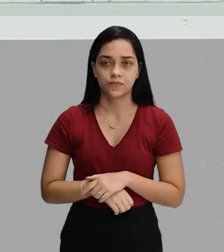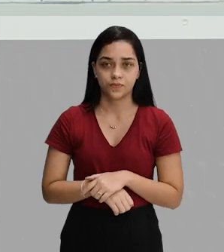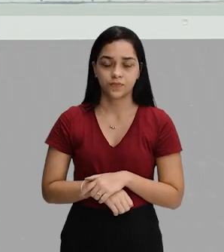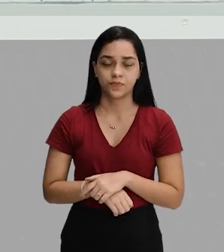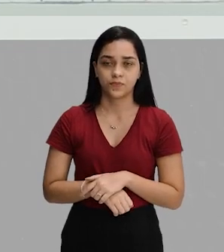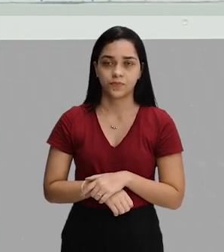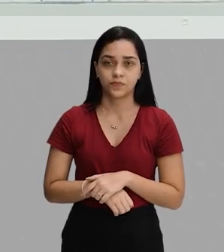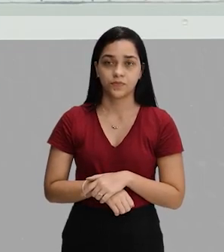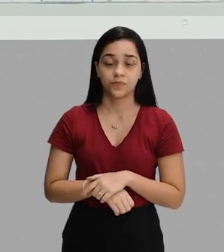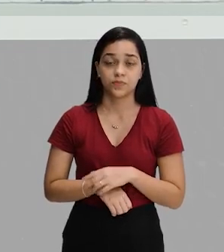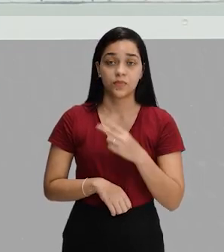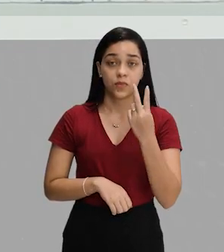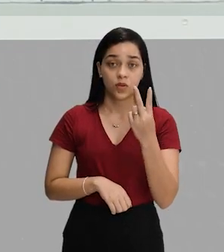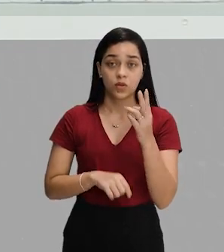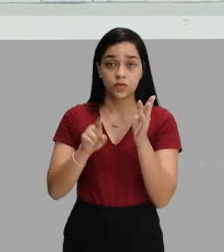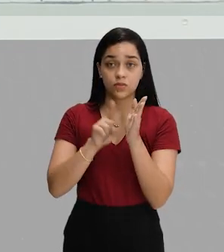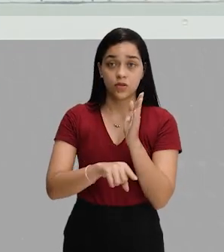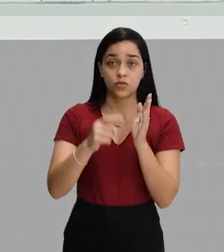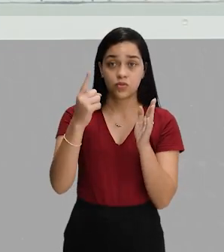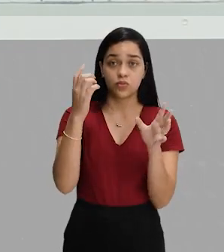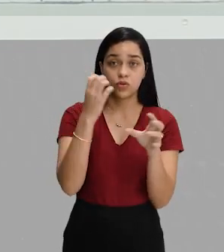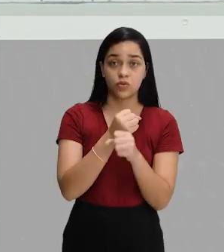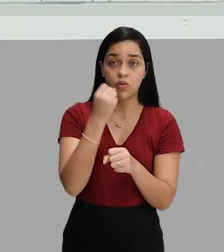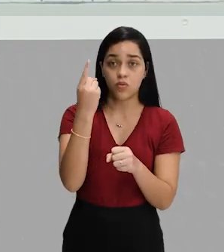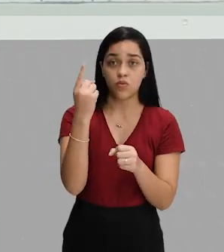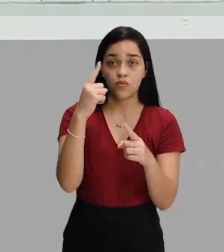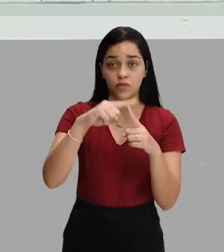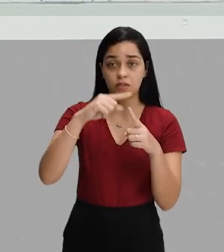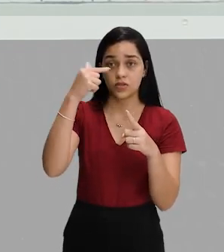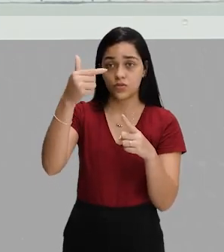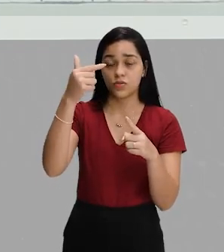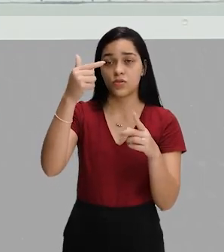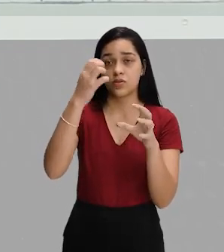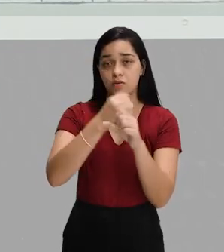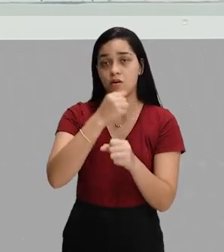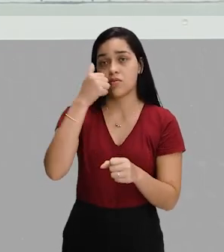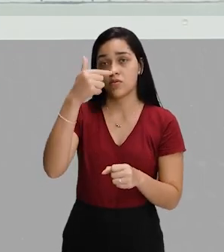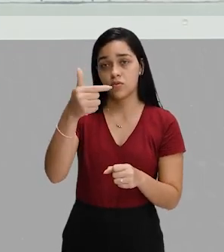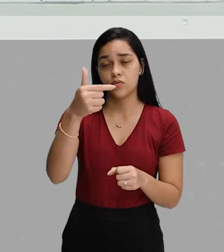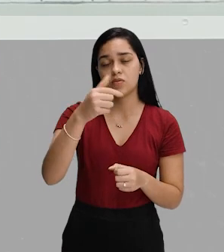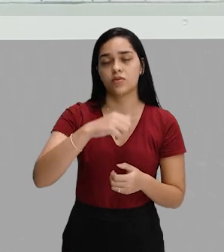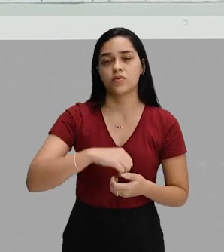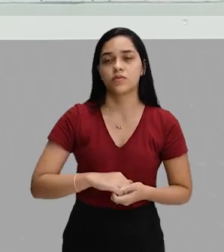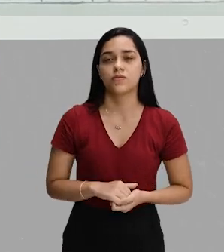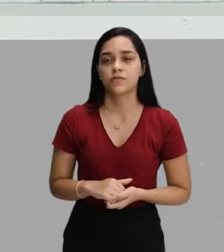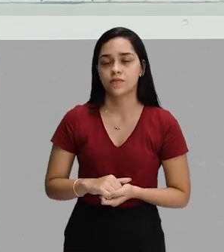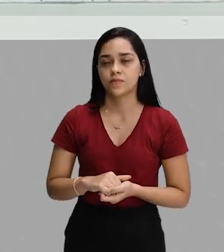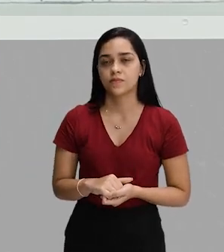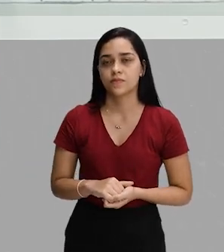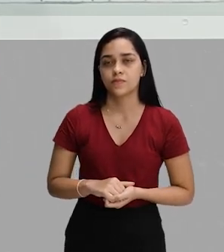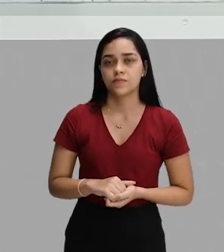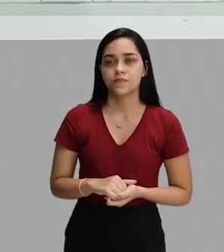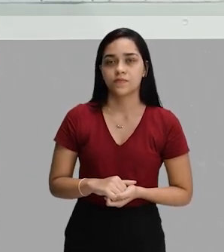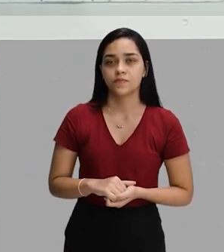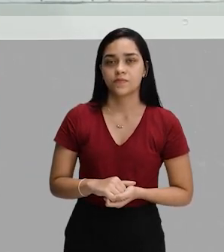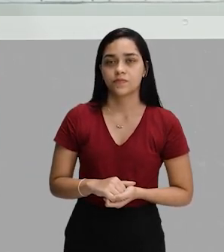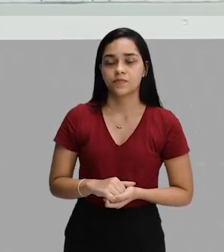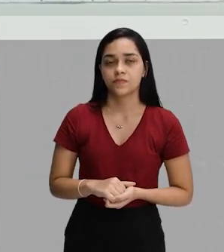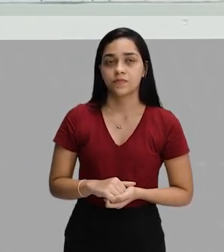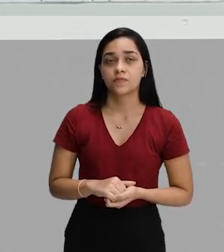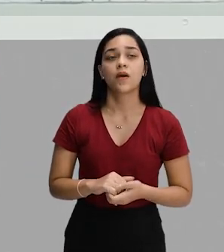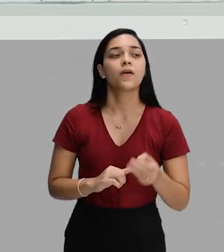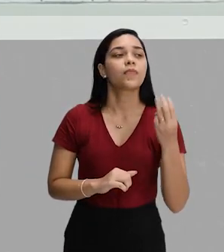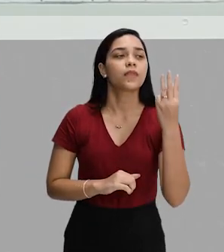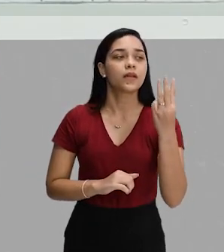Ora, 2 menos 1, 1. Vezes 2, 2. Ou seja, 2 clubes, 2 partidas. A gente já sabia disso. Para